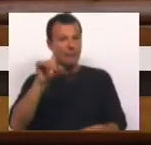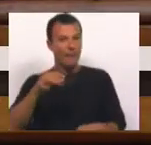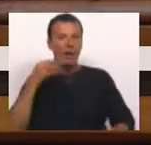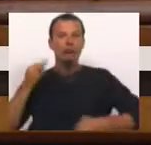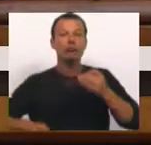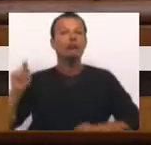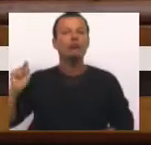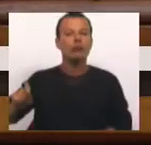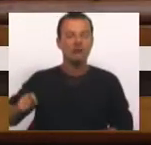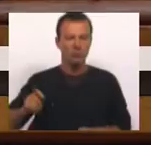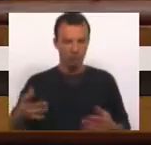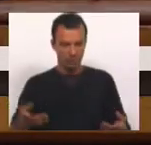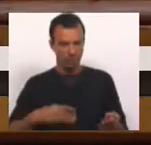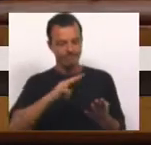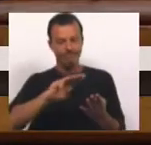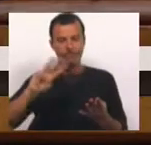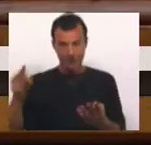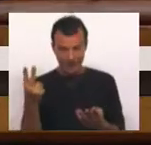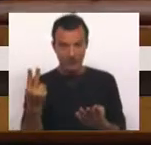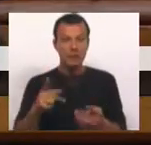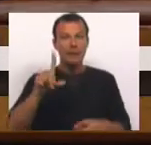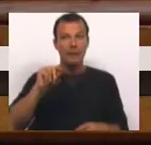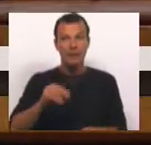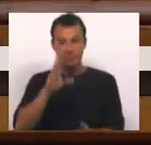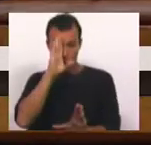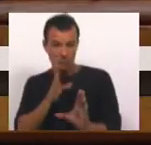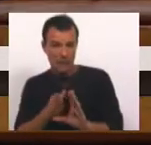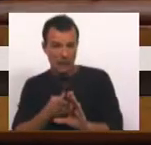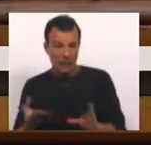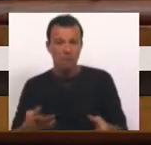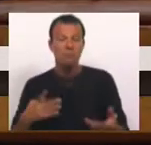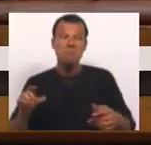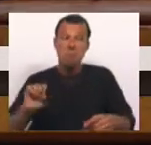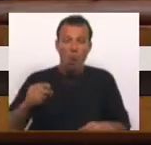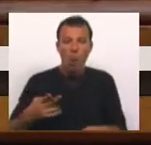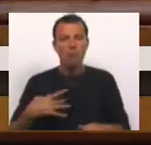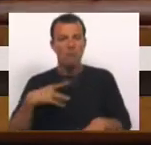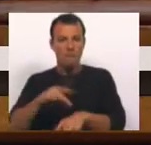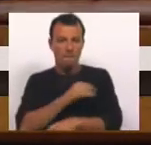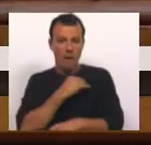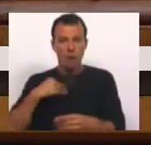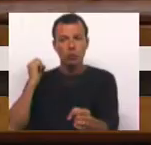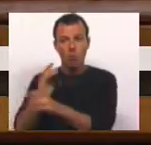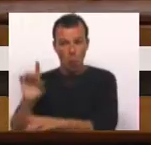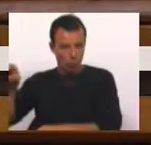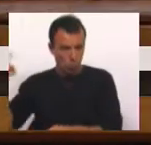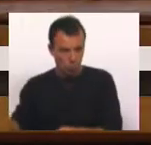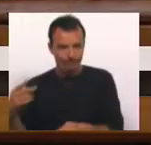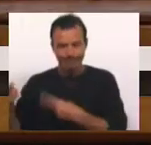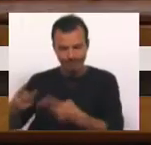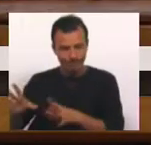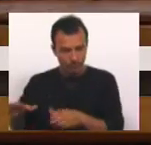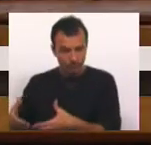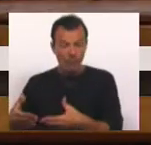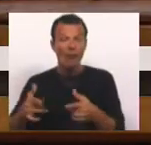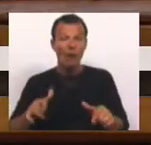médico titular e de um médico psiquiatra e, eventualmente, de outros médicos que se considere útil. Poder-se-á dizer que estas etapas a